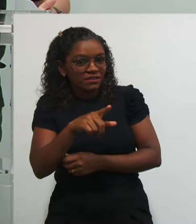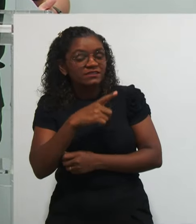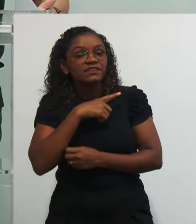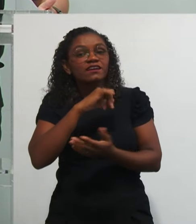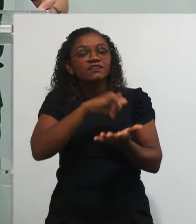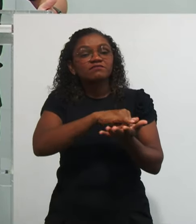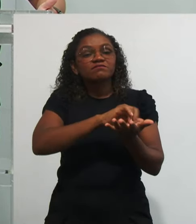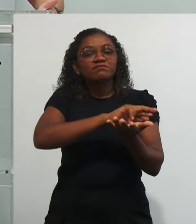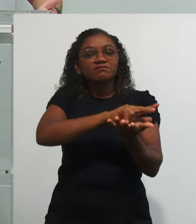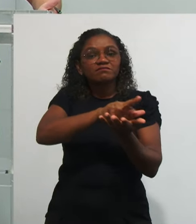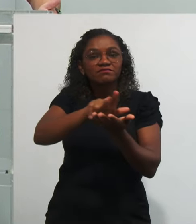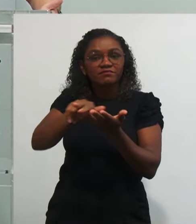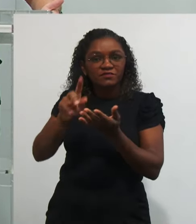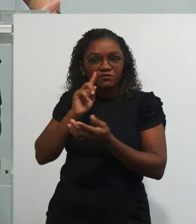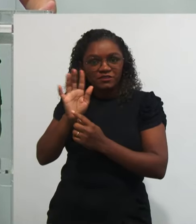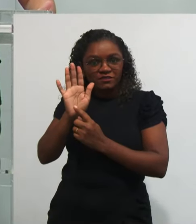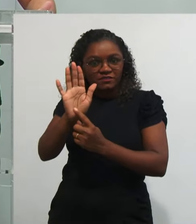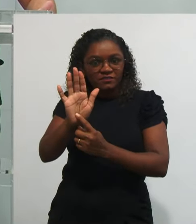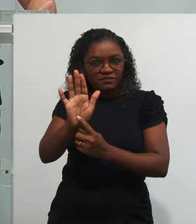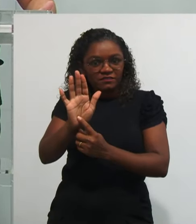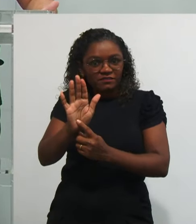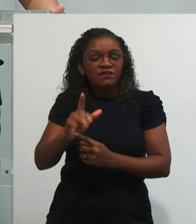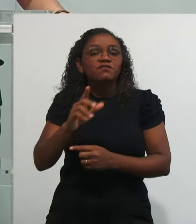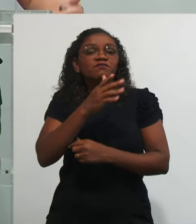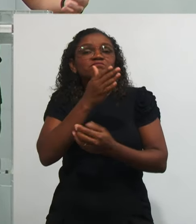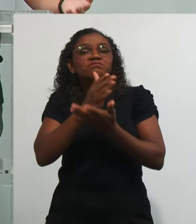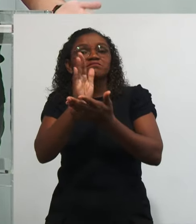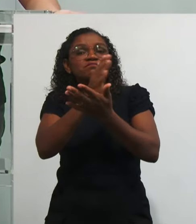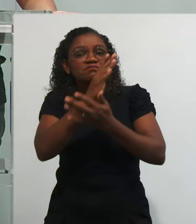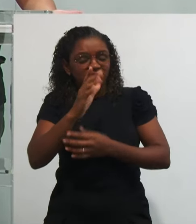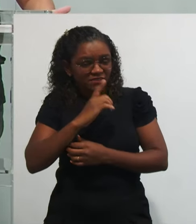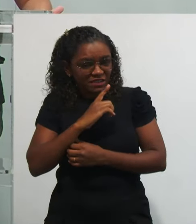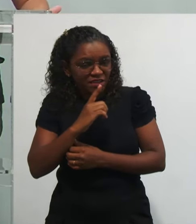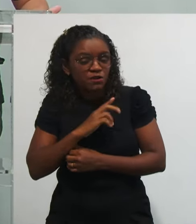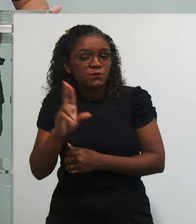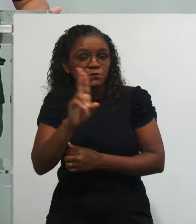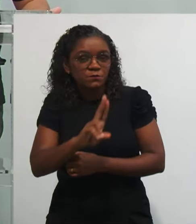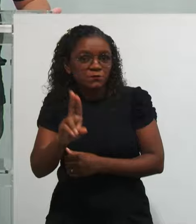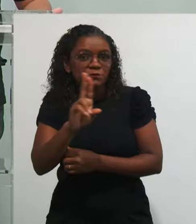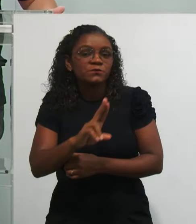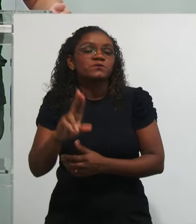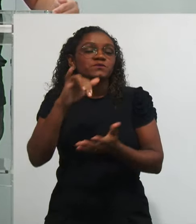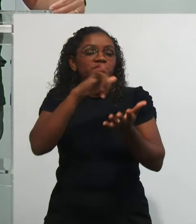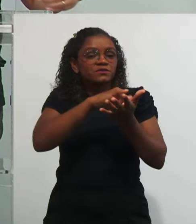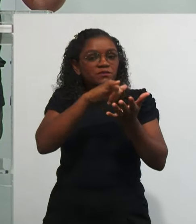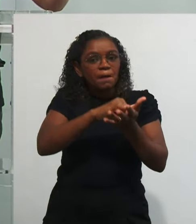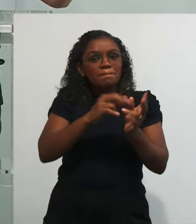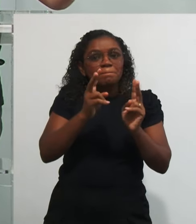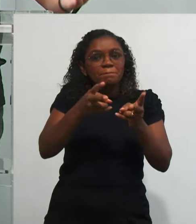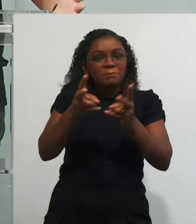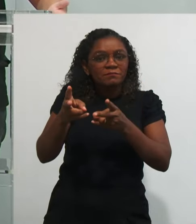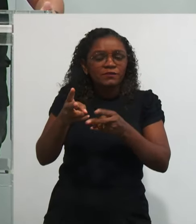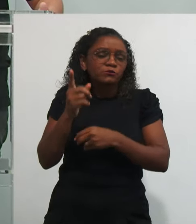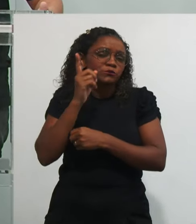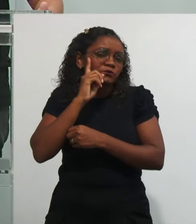mostramos quantos de nós não temos esses aplicativos não utilizamos né esses aplicativos quase que diariamente aí em